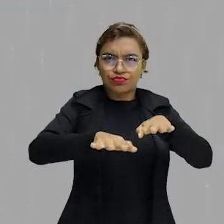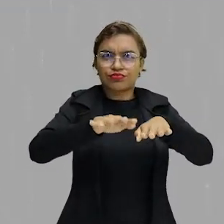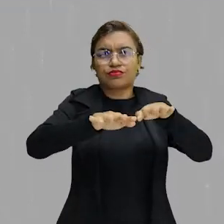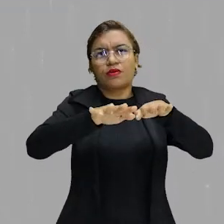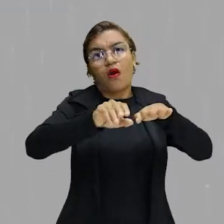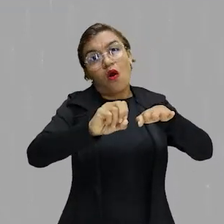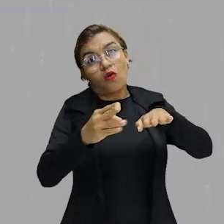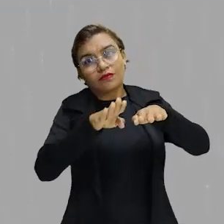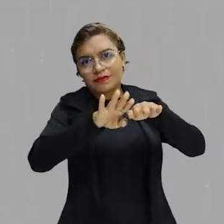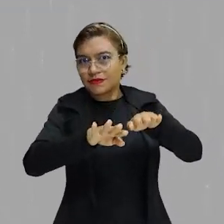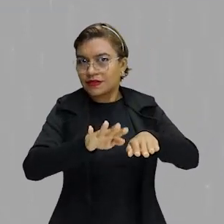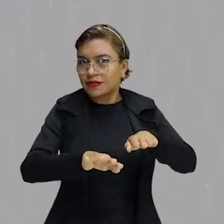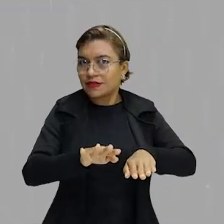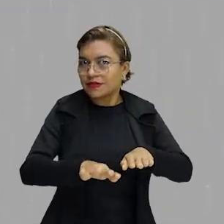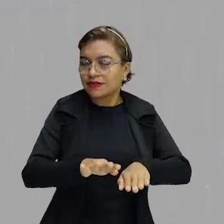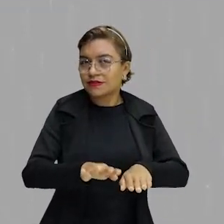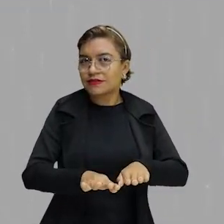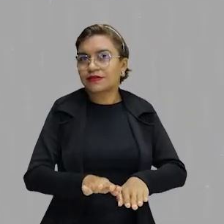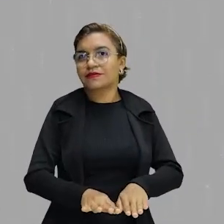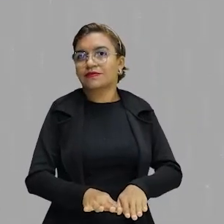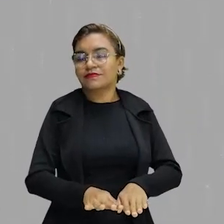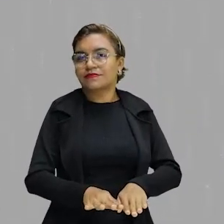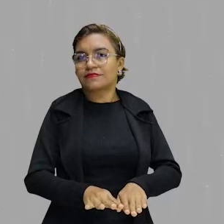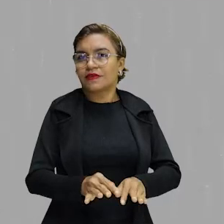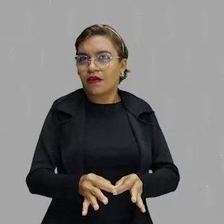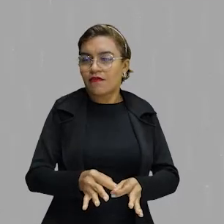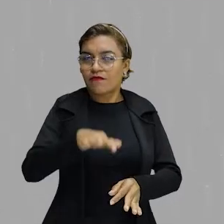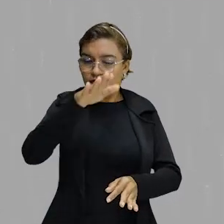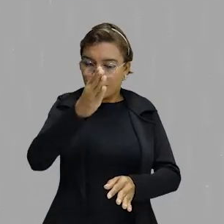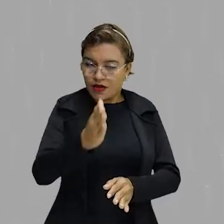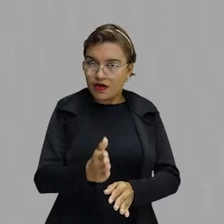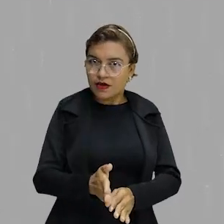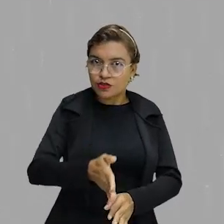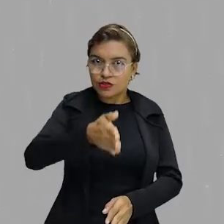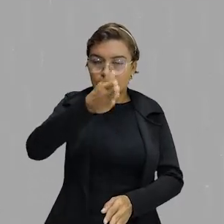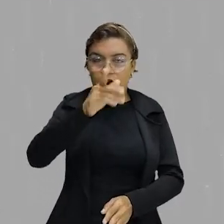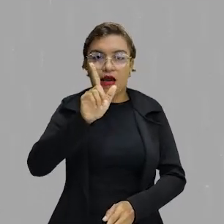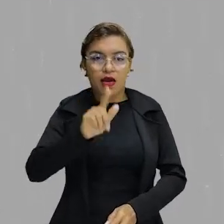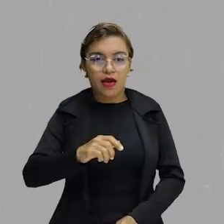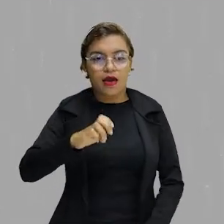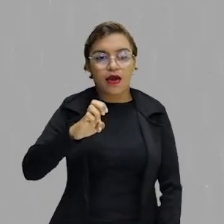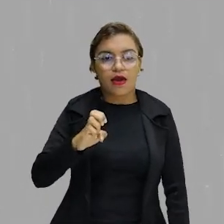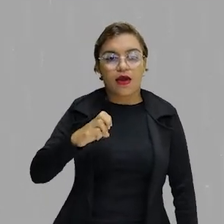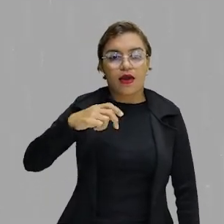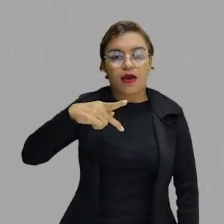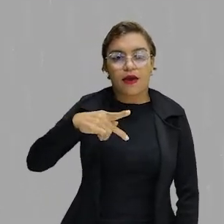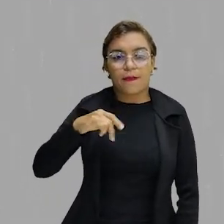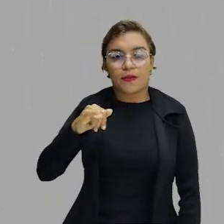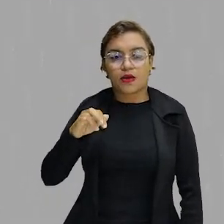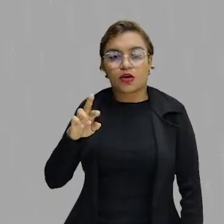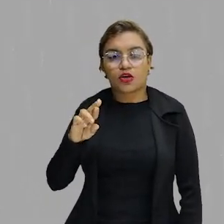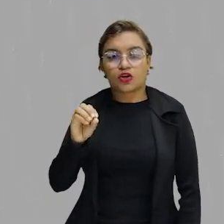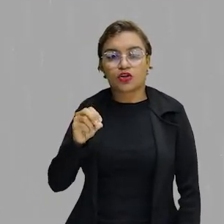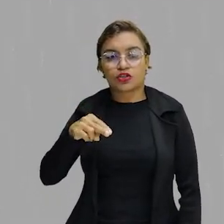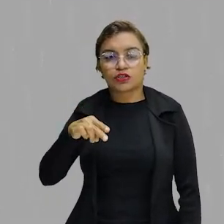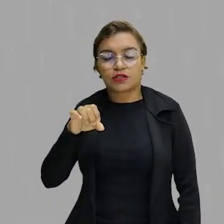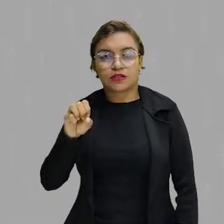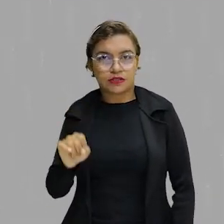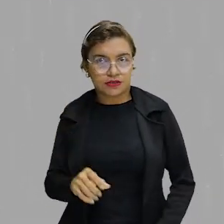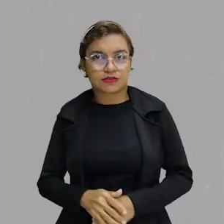ou descendo em maneira vertical, nós temos o que chamamos de epirogênese ou